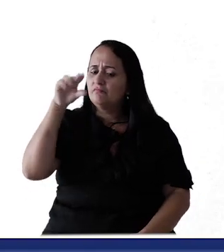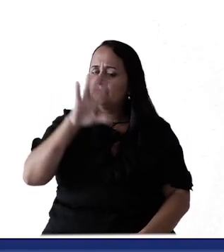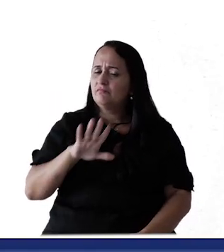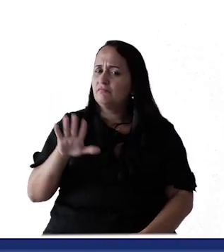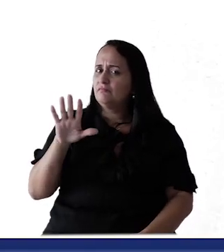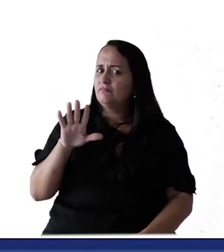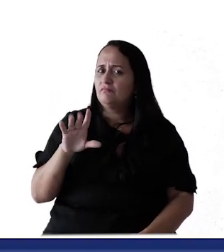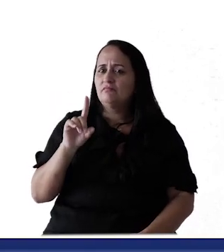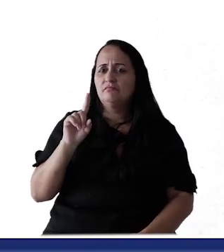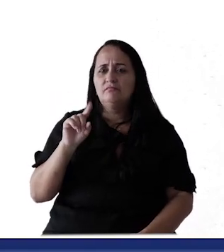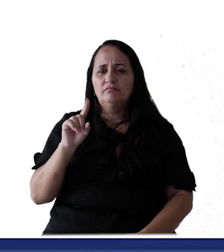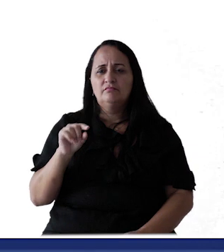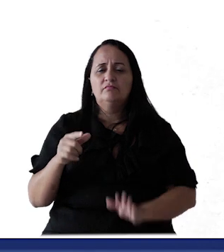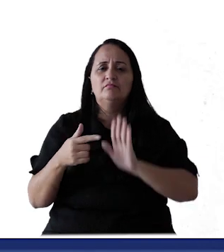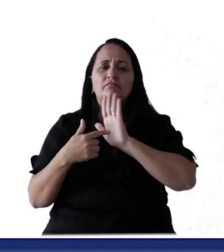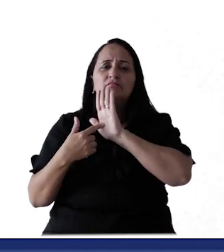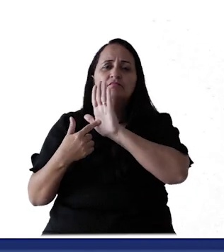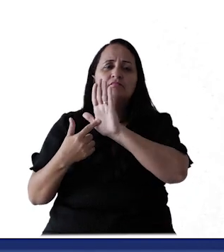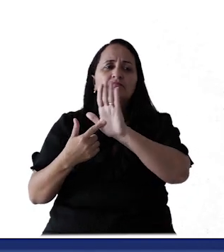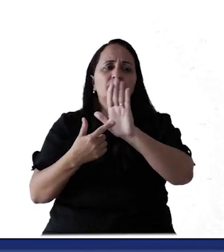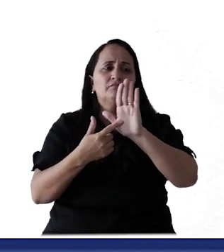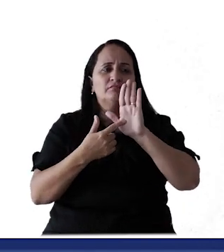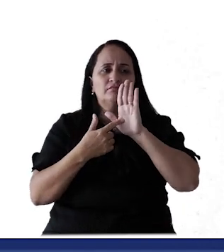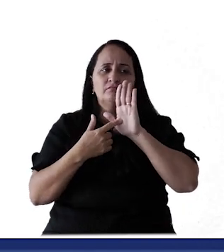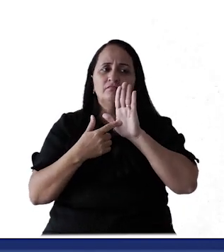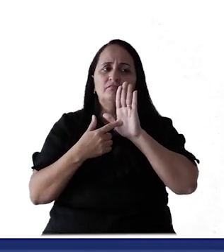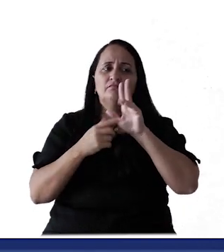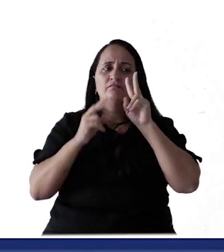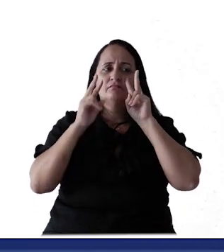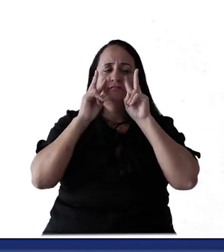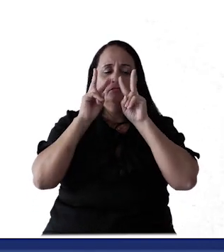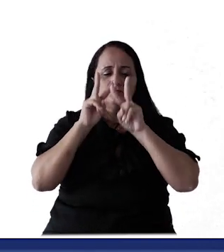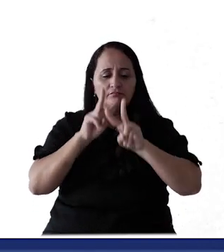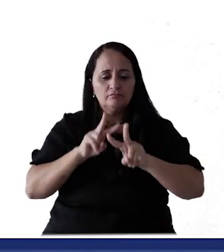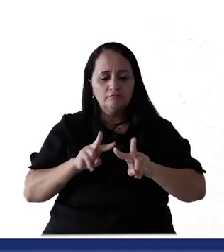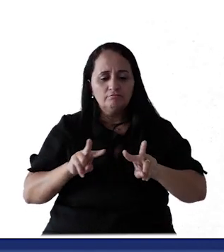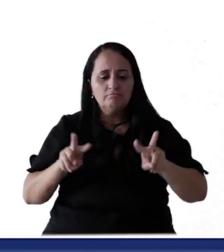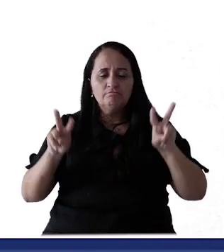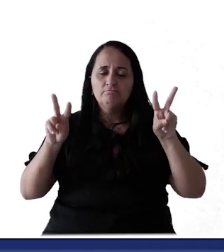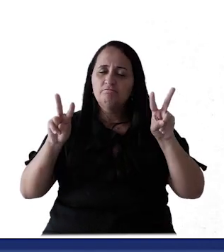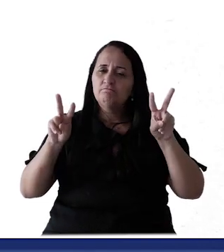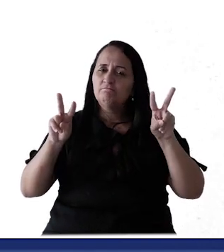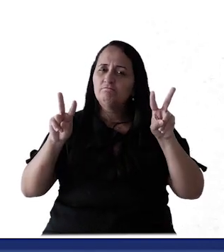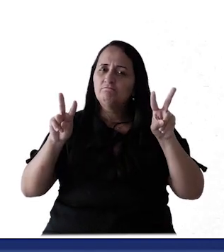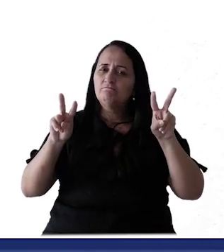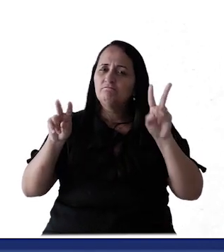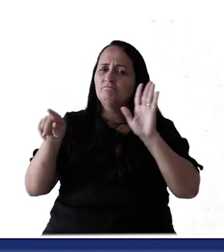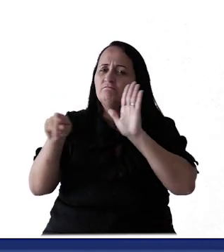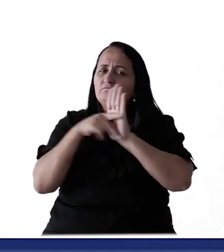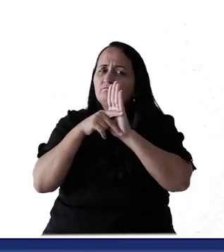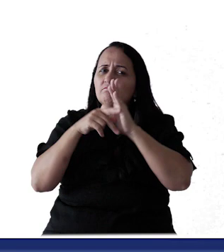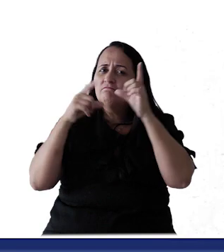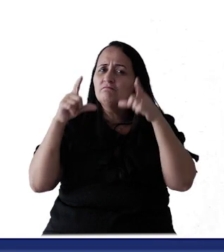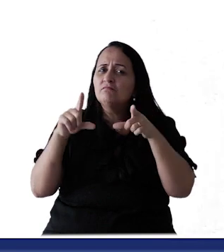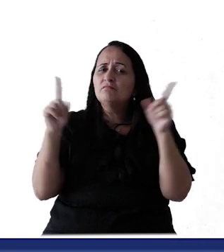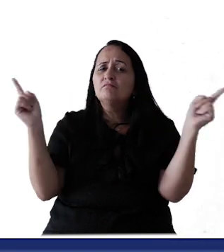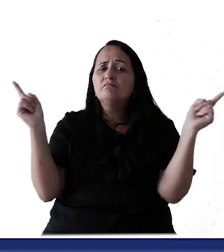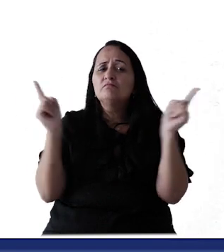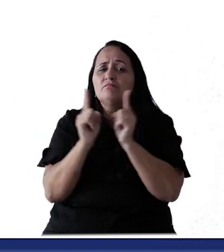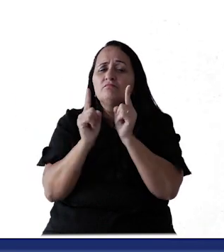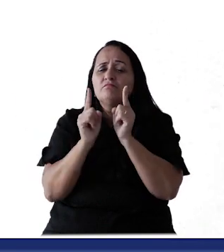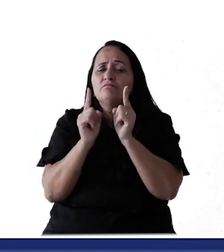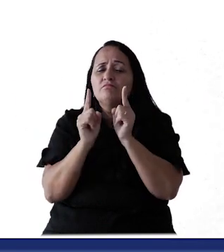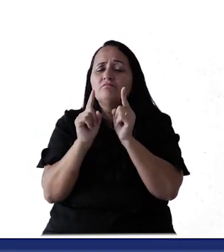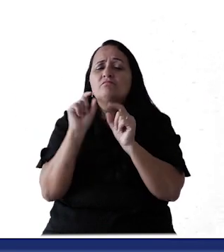2. É apresentada uma visão estereotipada de uma fala que suprime quase sempre